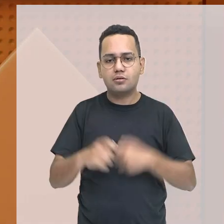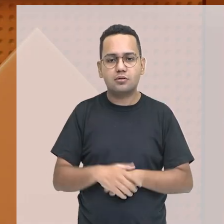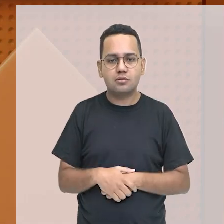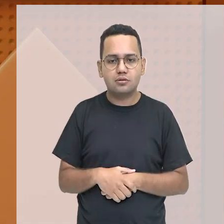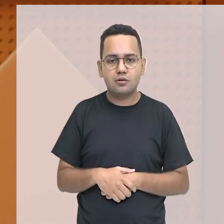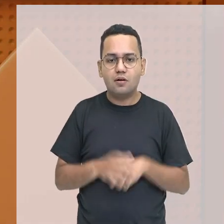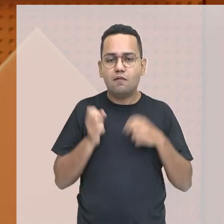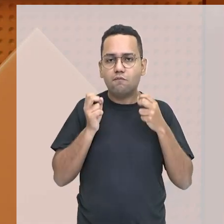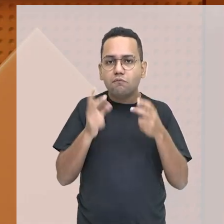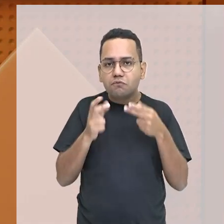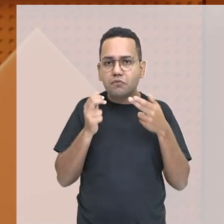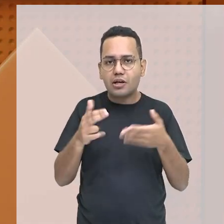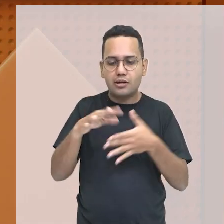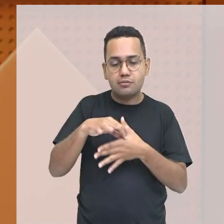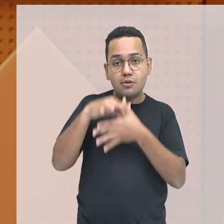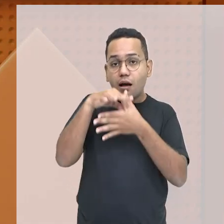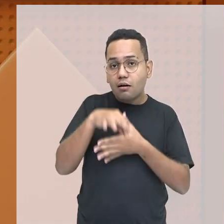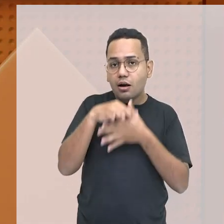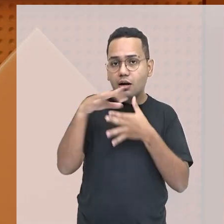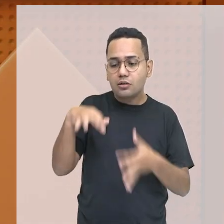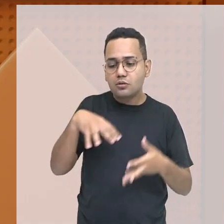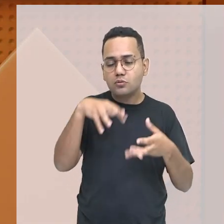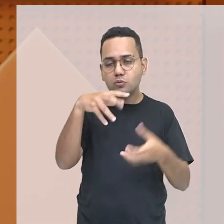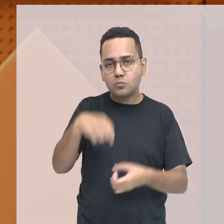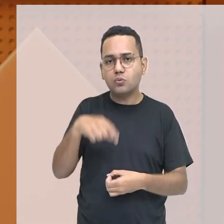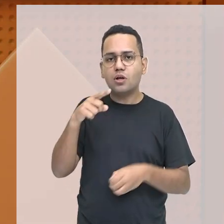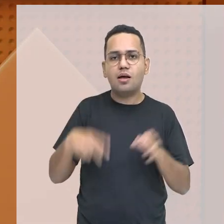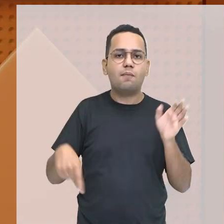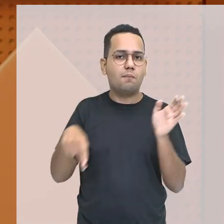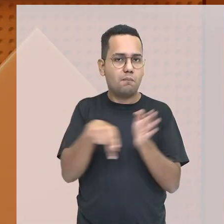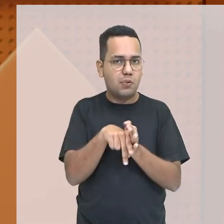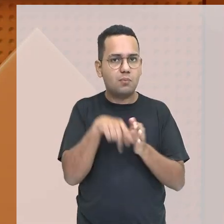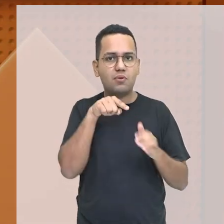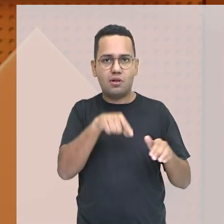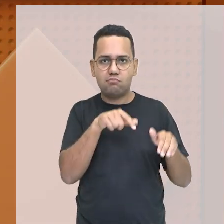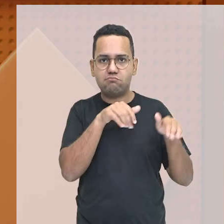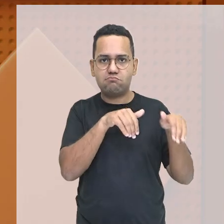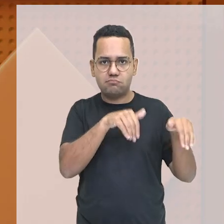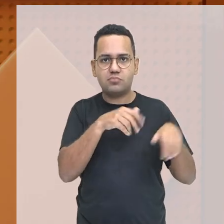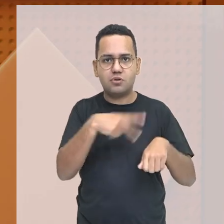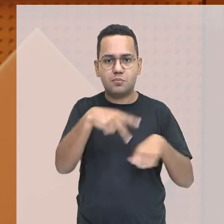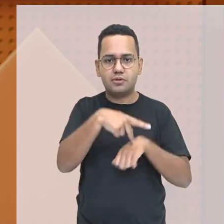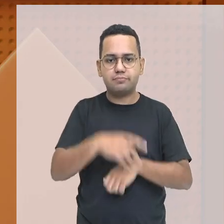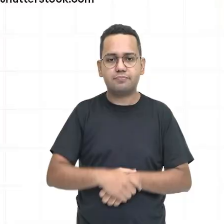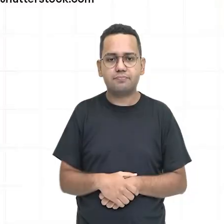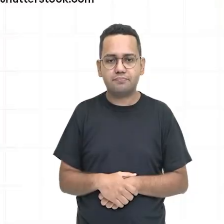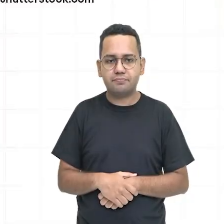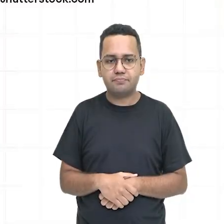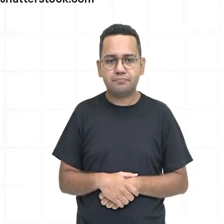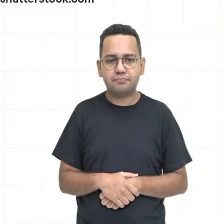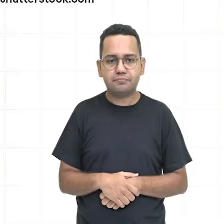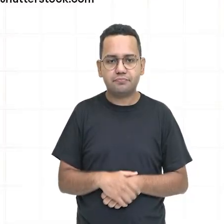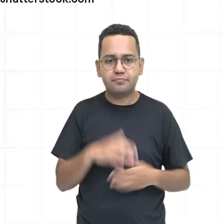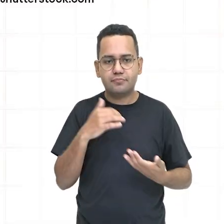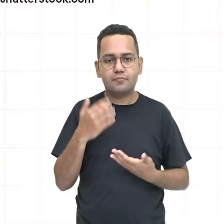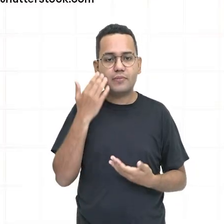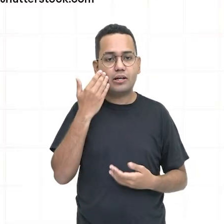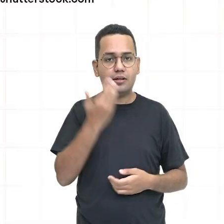do mundo é daquele país, tudo bem? Vamos falar um pouco sobre a